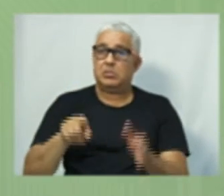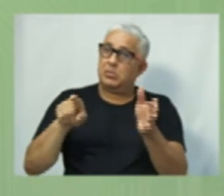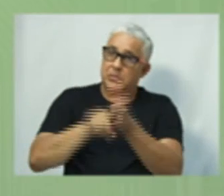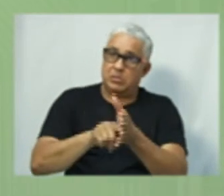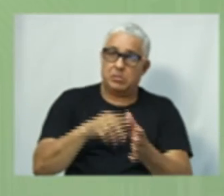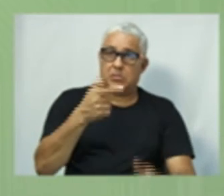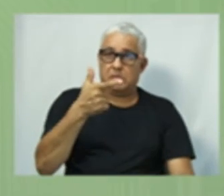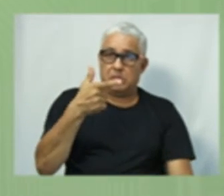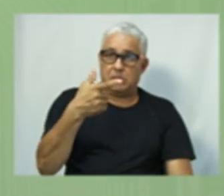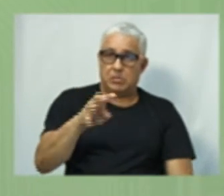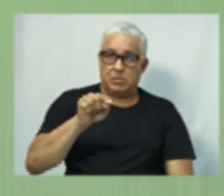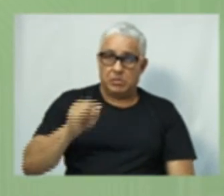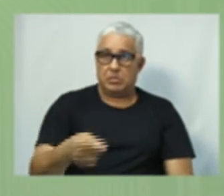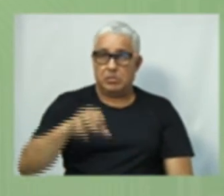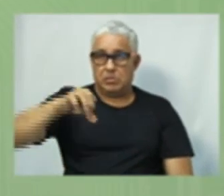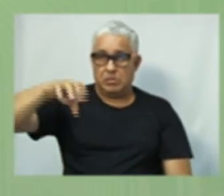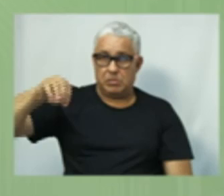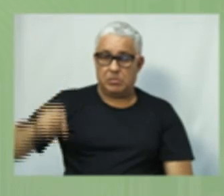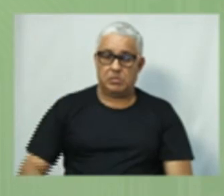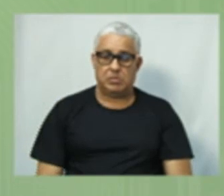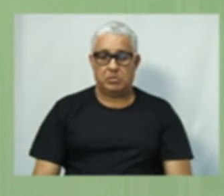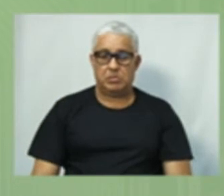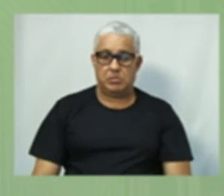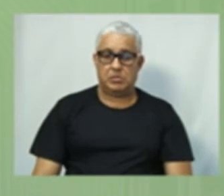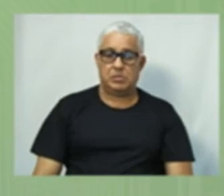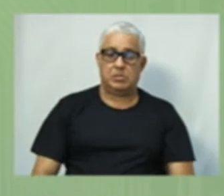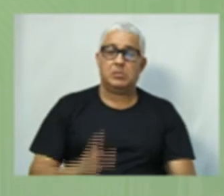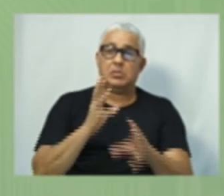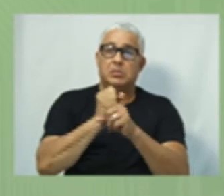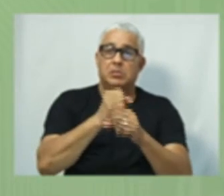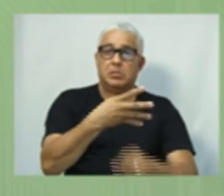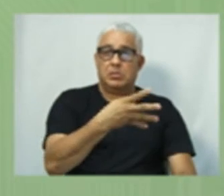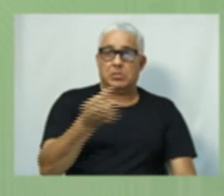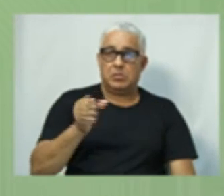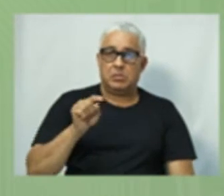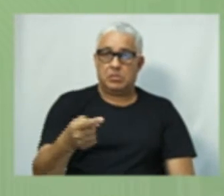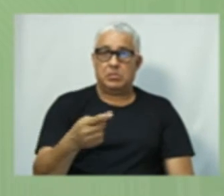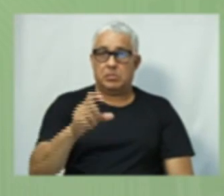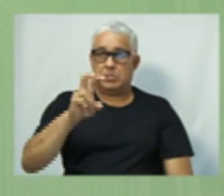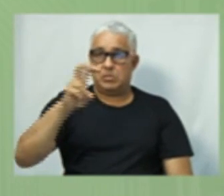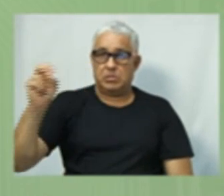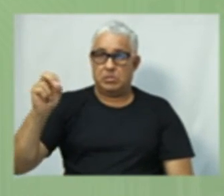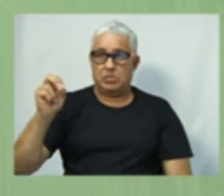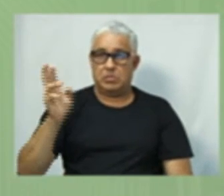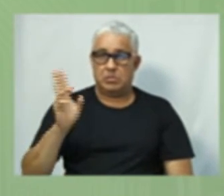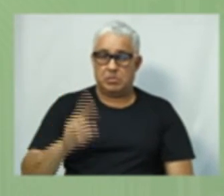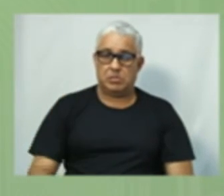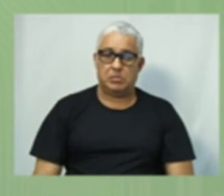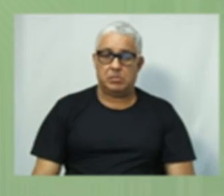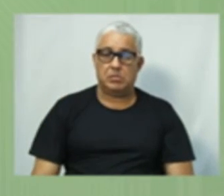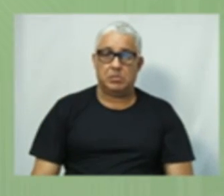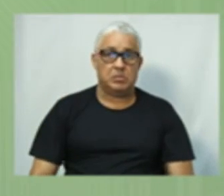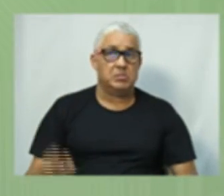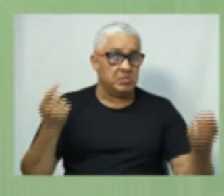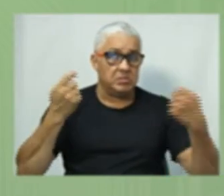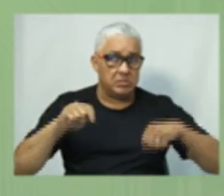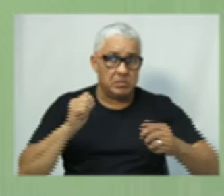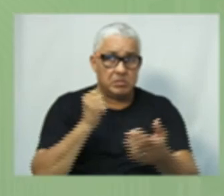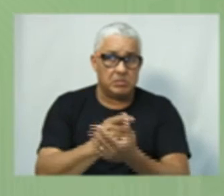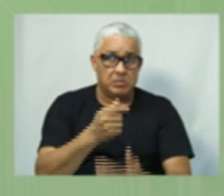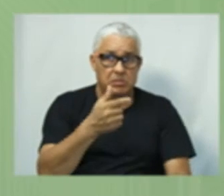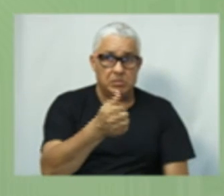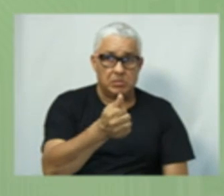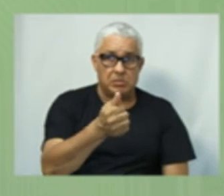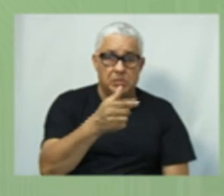24.900. Isso vai gerar o quê? Um valor de 46.500. Professor, o senhor quer dizer que eu não vou pagar